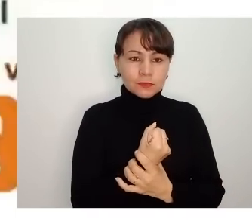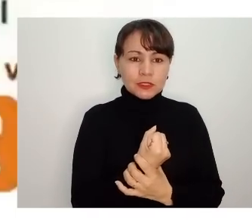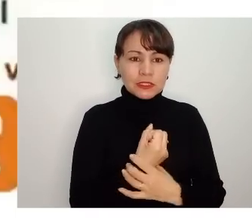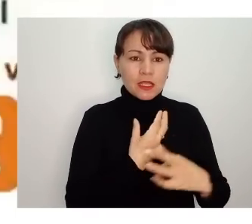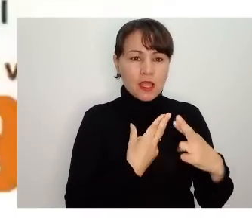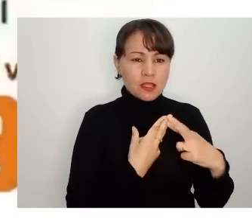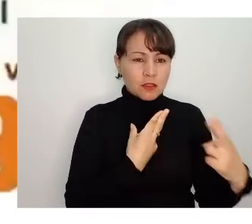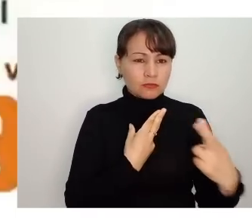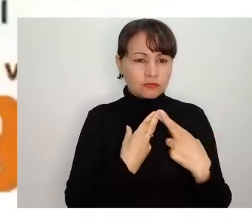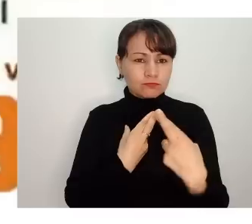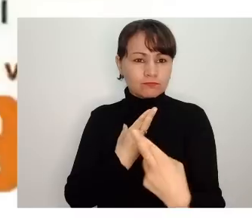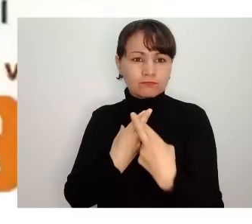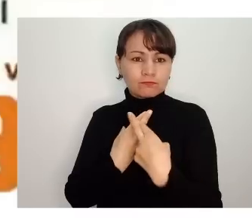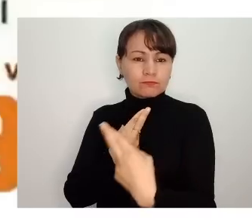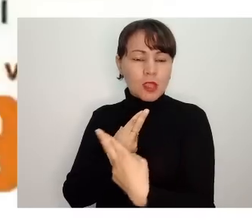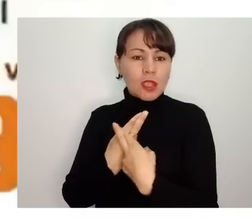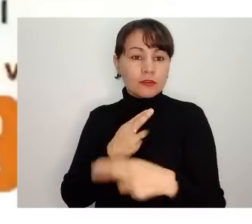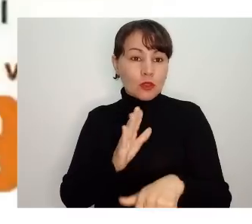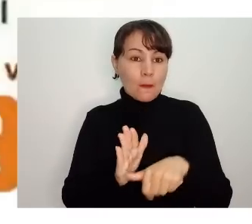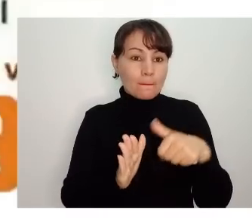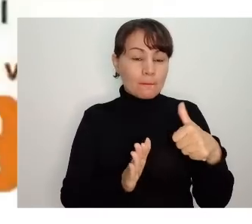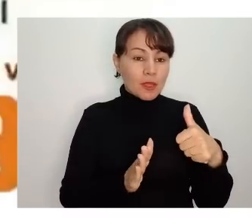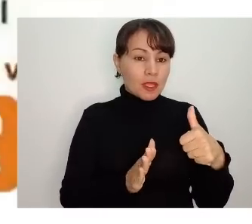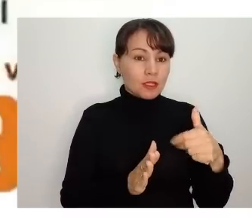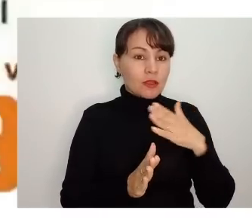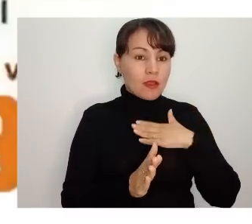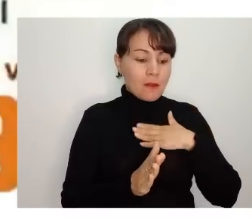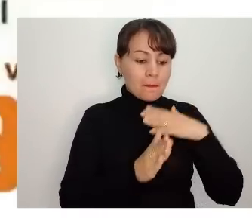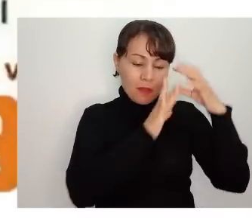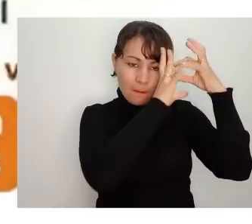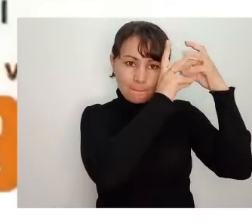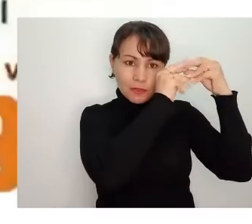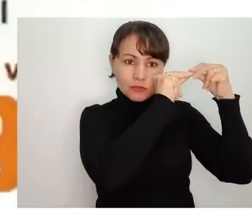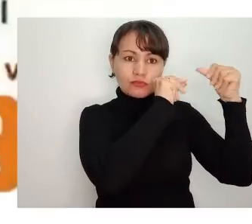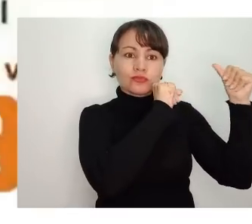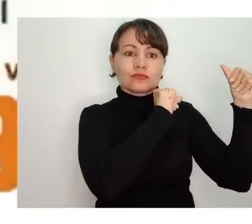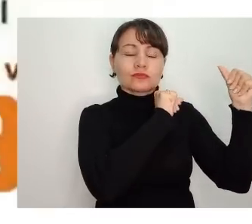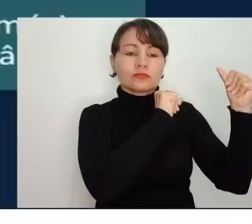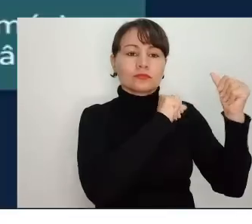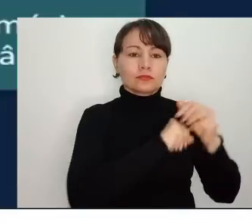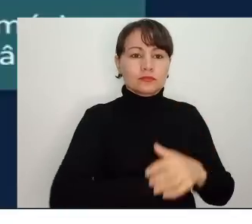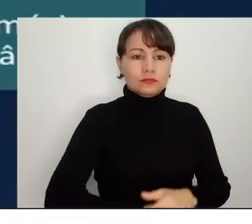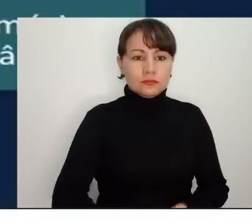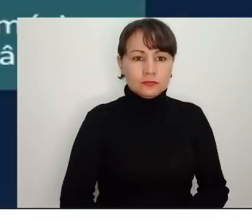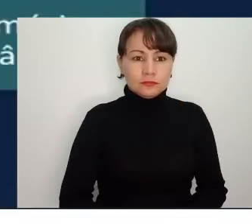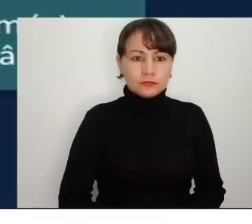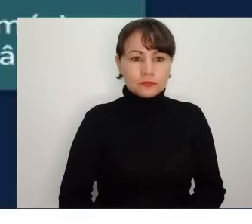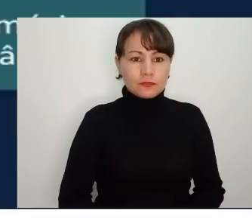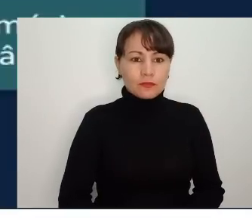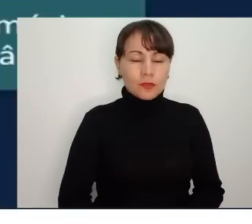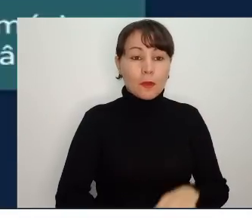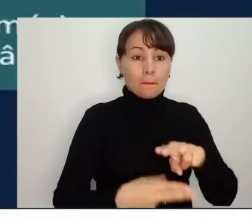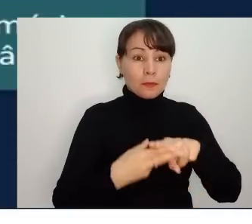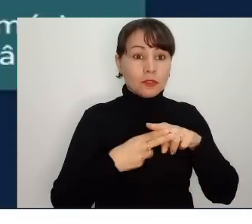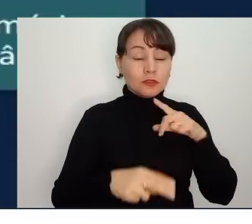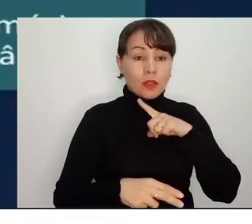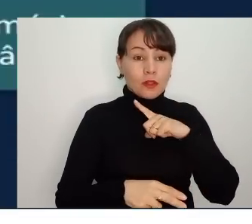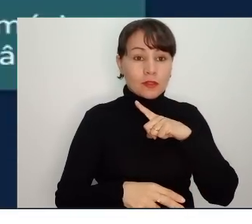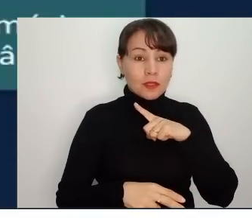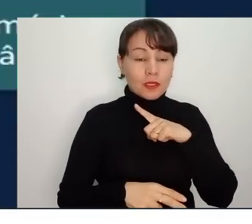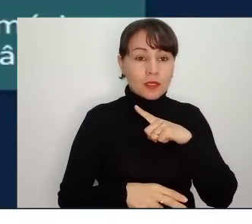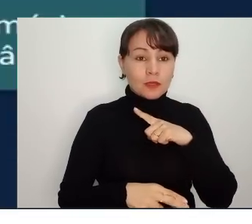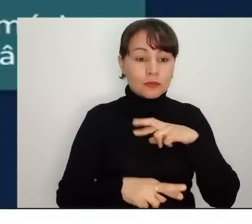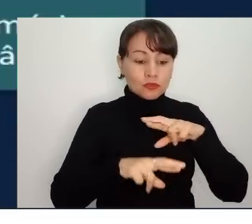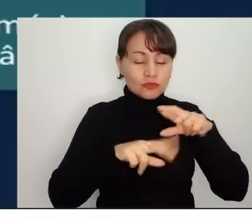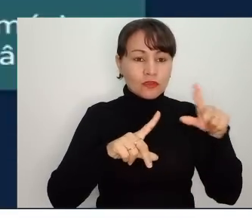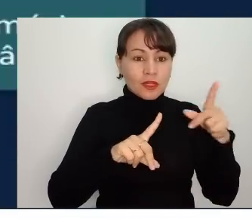essas vias, melhor se torna a minha plasticidade. Por isso que nós temos,